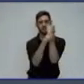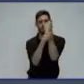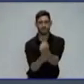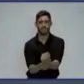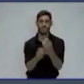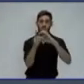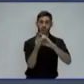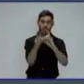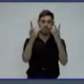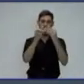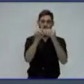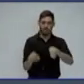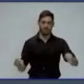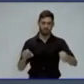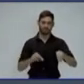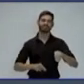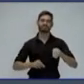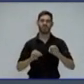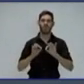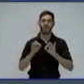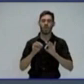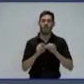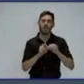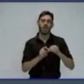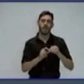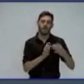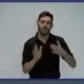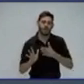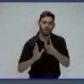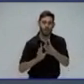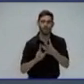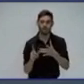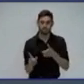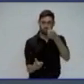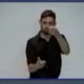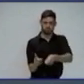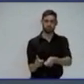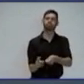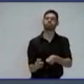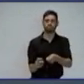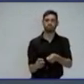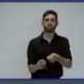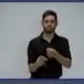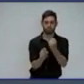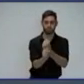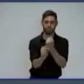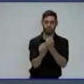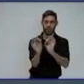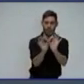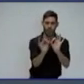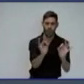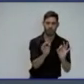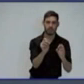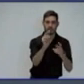a democracia e pavimentando o caminho para o autoritarismo. Há três